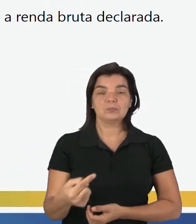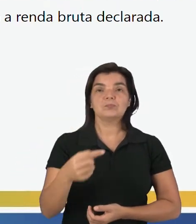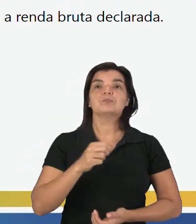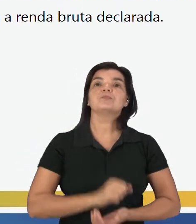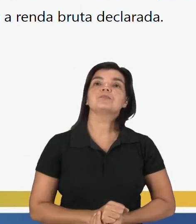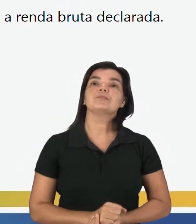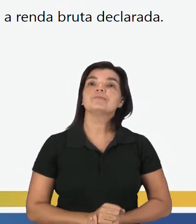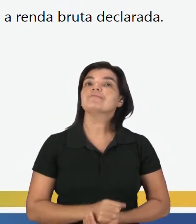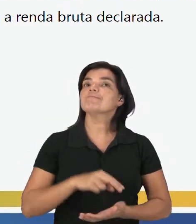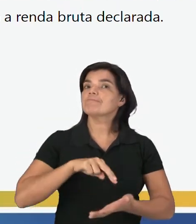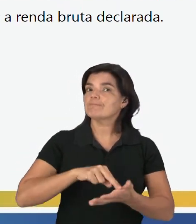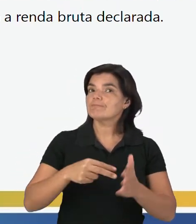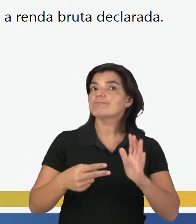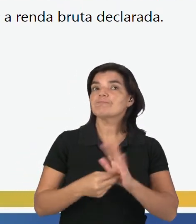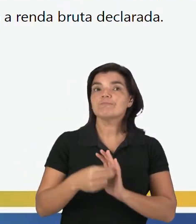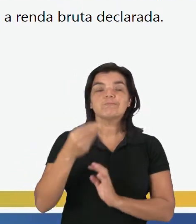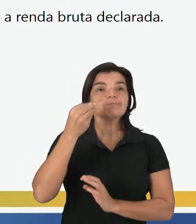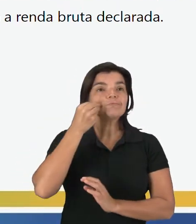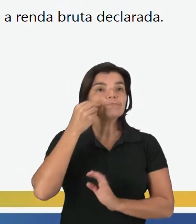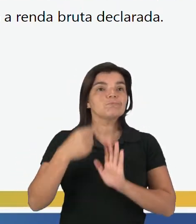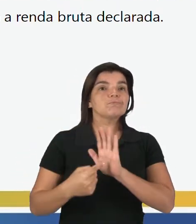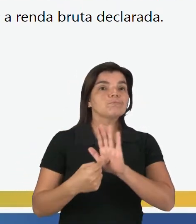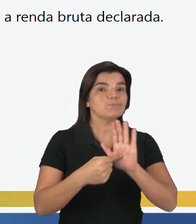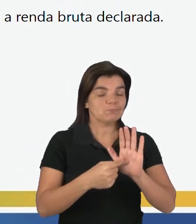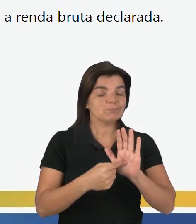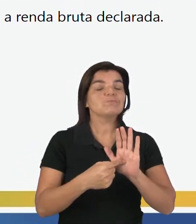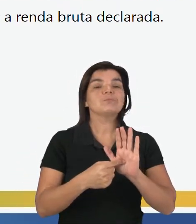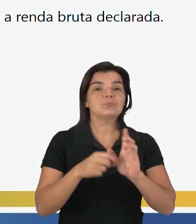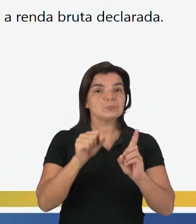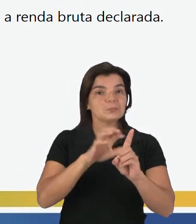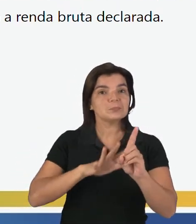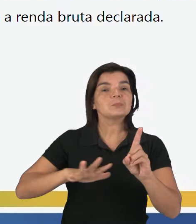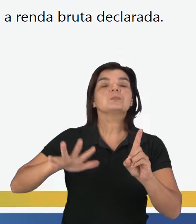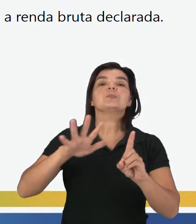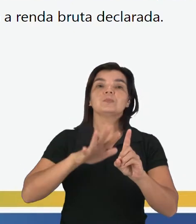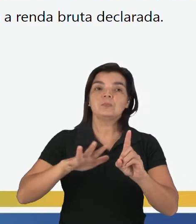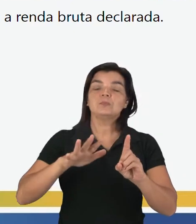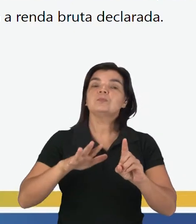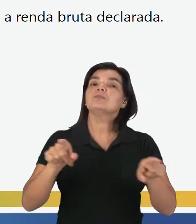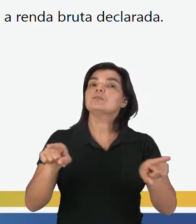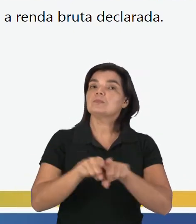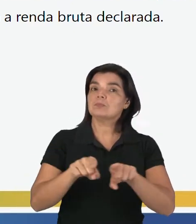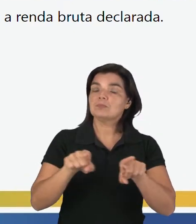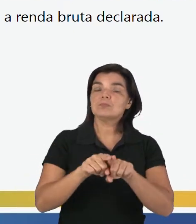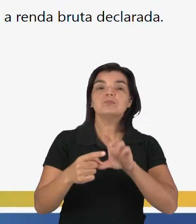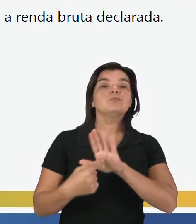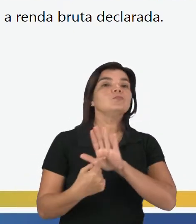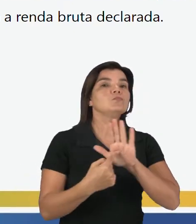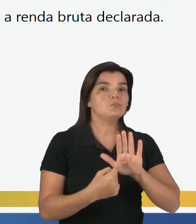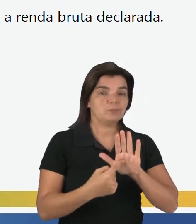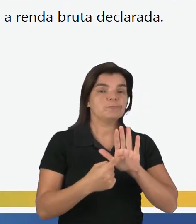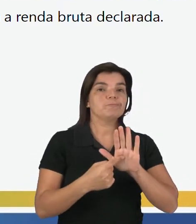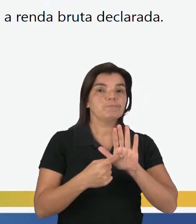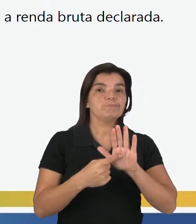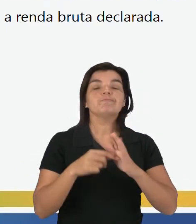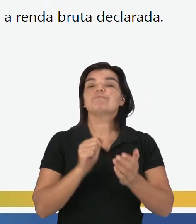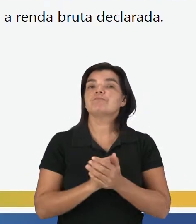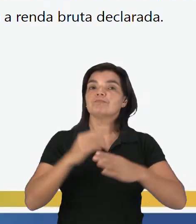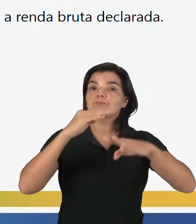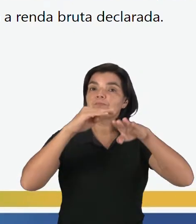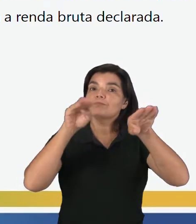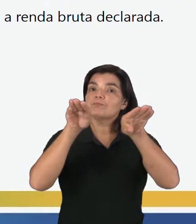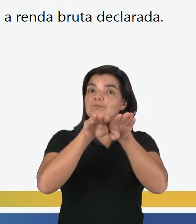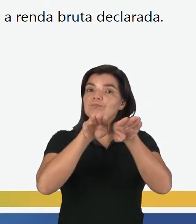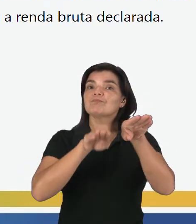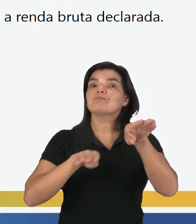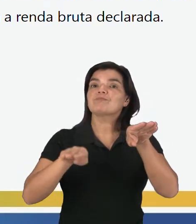135.103. Isso a gente está tentando indicar os indicadores sociais que ao mesmo tempo nos mostram o grau de